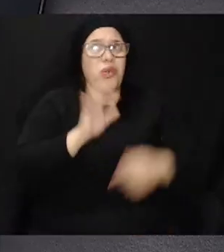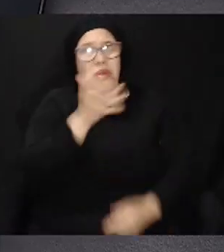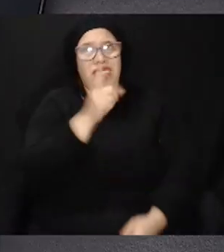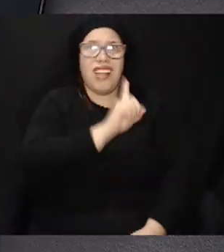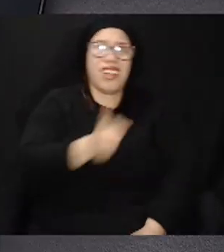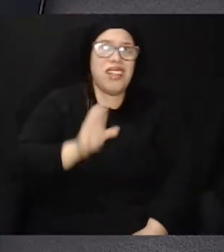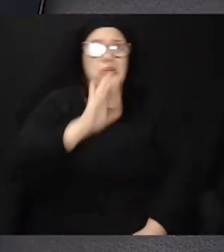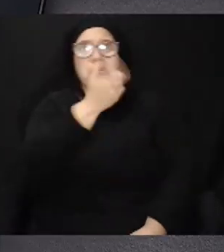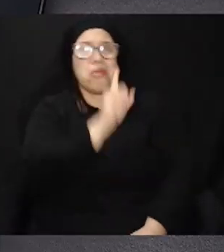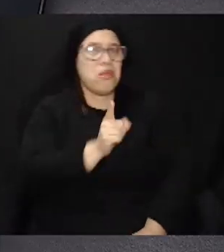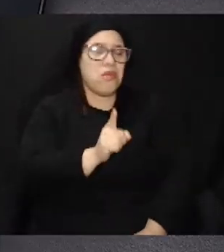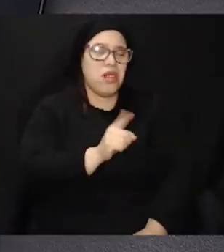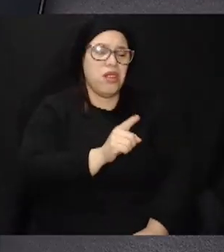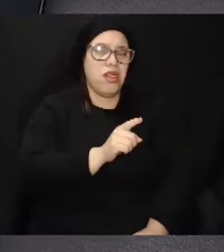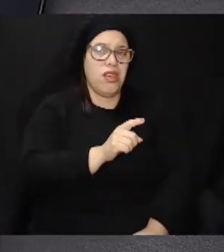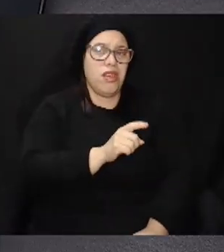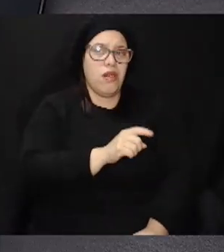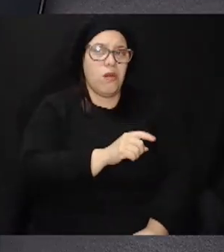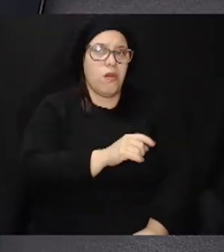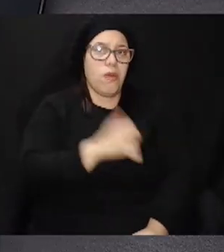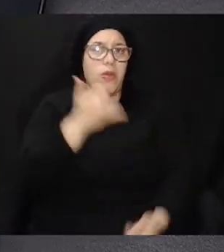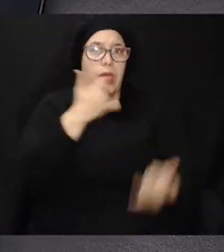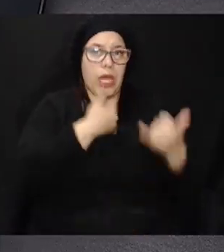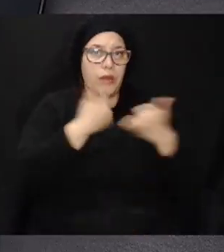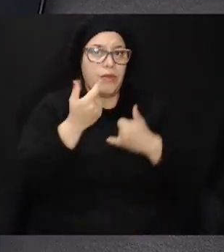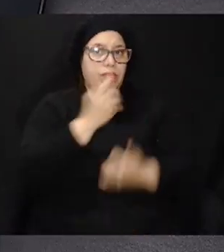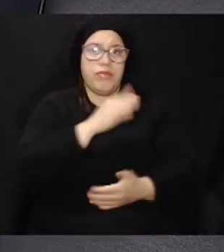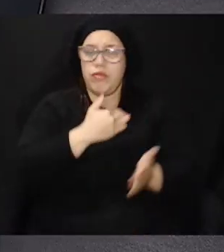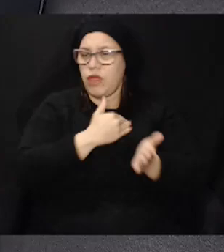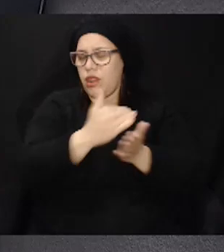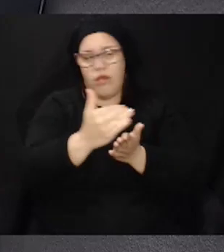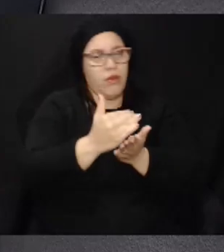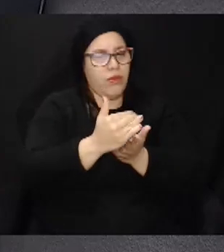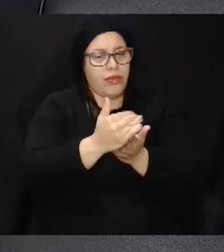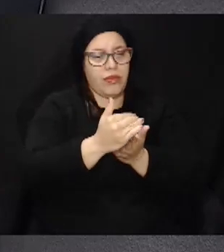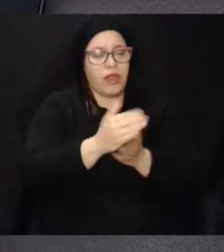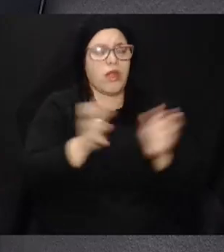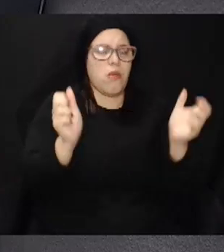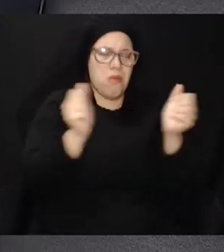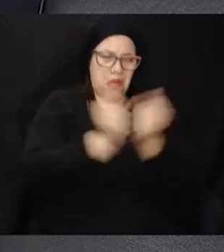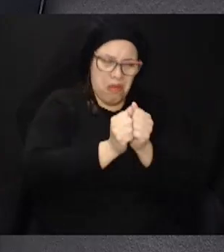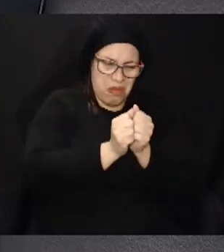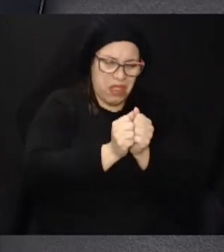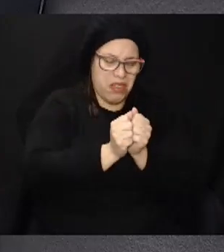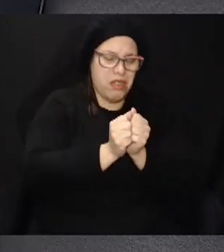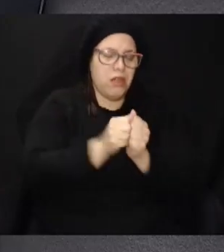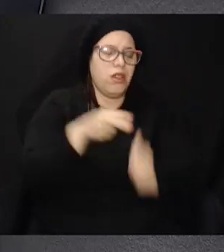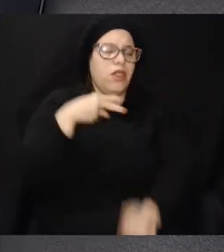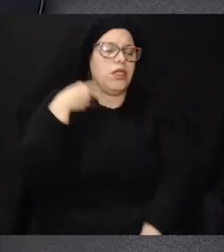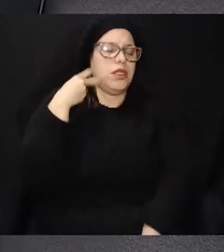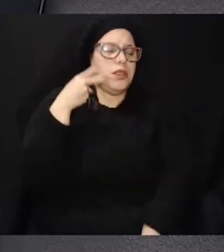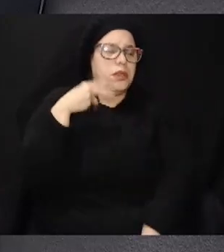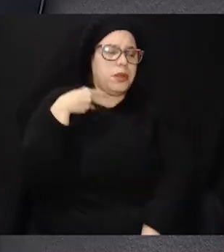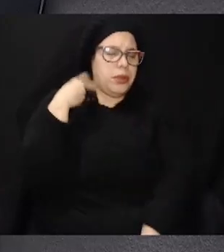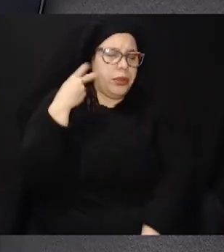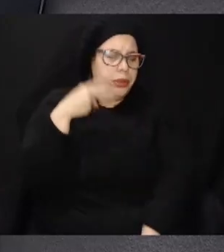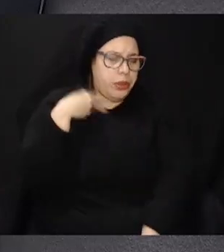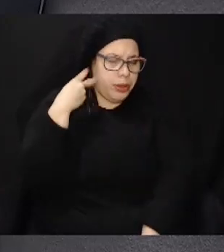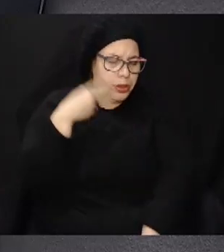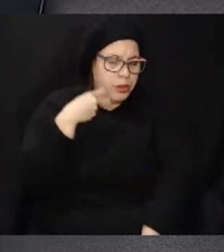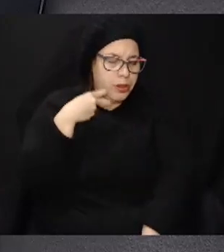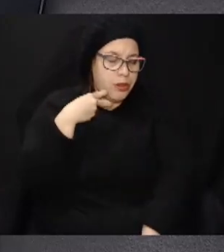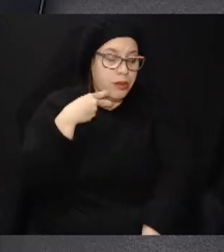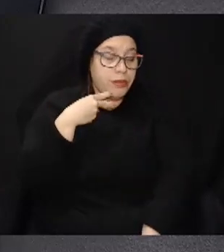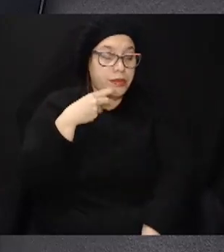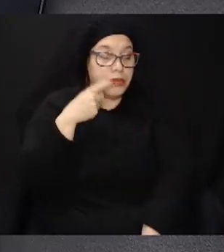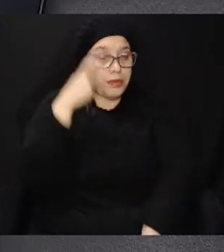não ia, a informação é que tínhamos que não ia para frente. Nos juntamos como vereadores da região metropolitana, encabeçado, liderado